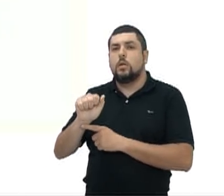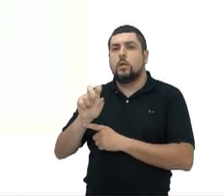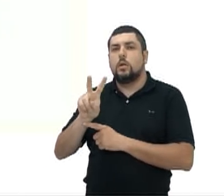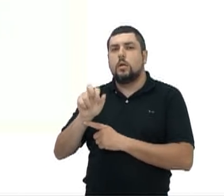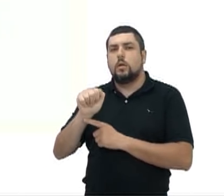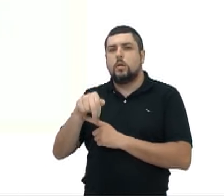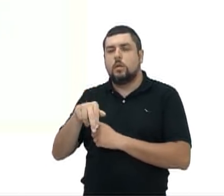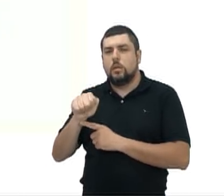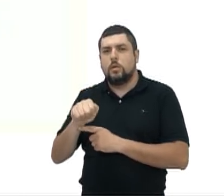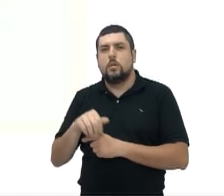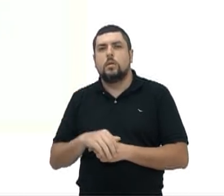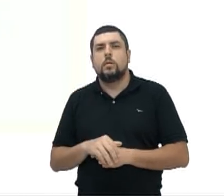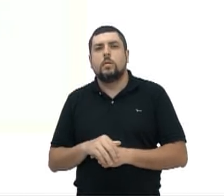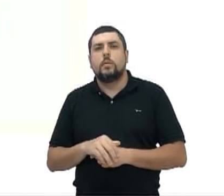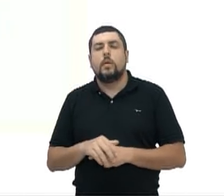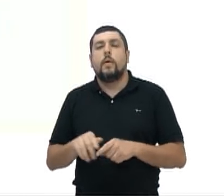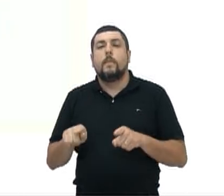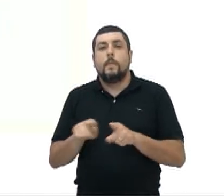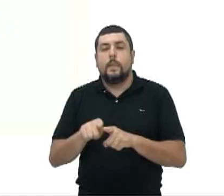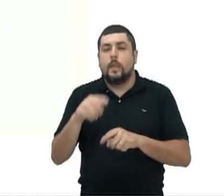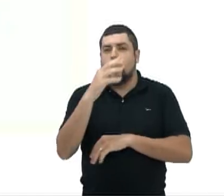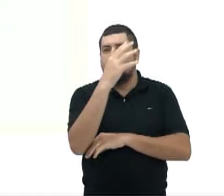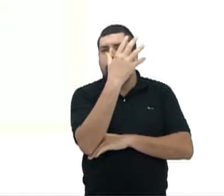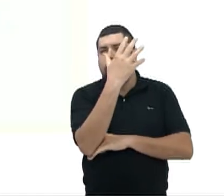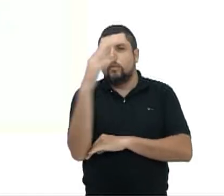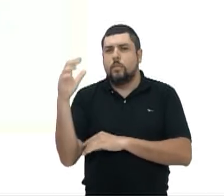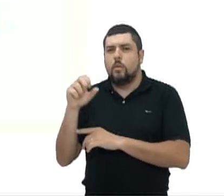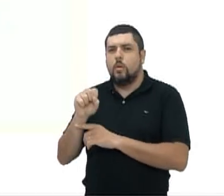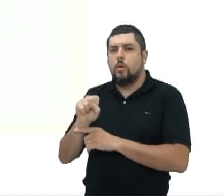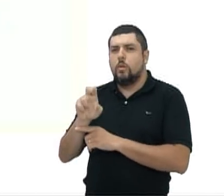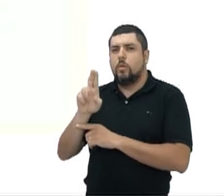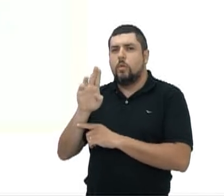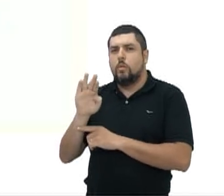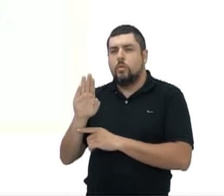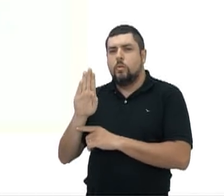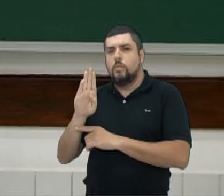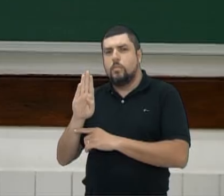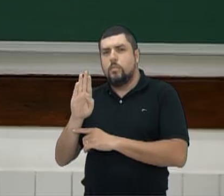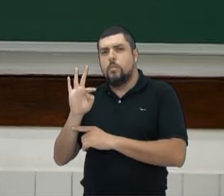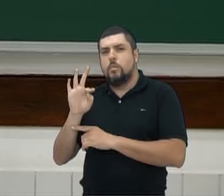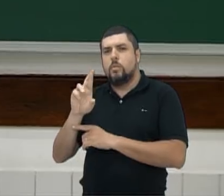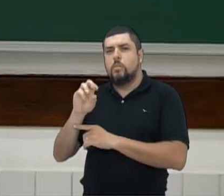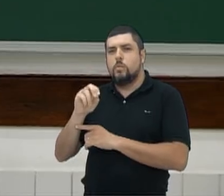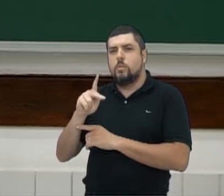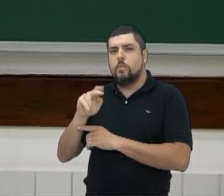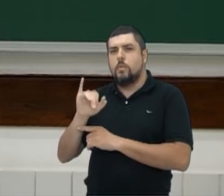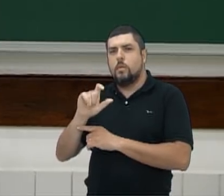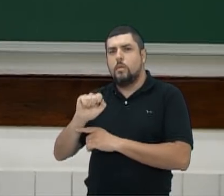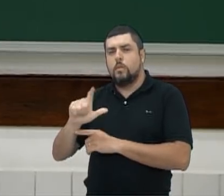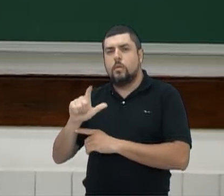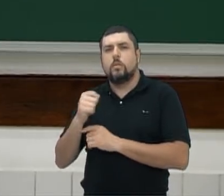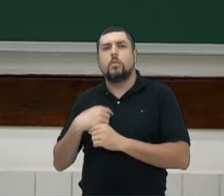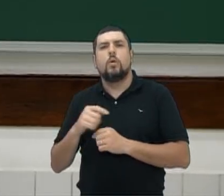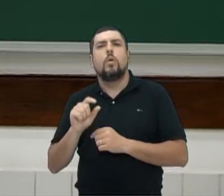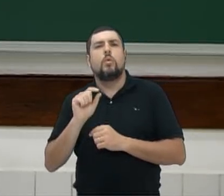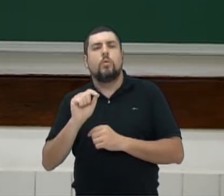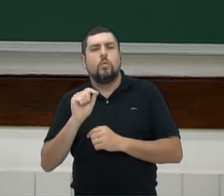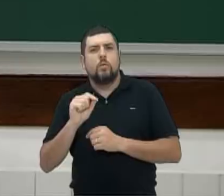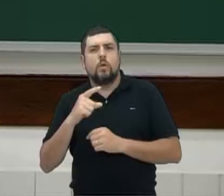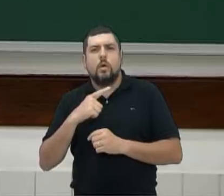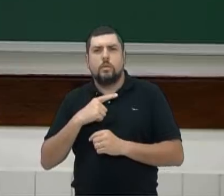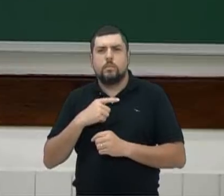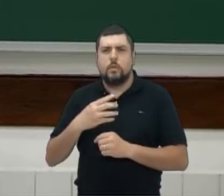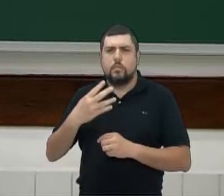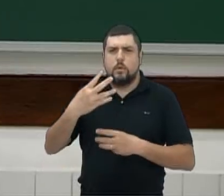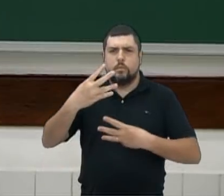cerrado, floresta subtropical e temperada, aquela floresta que dispõe das 4 estações do ano